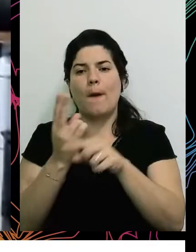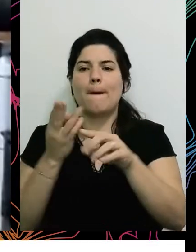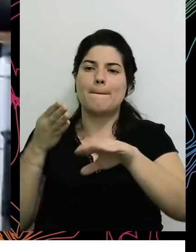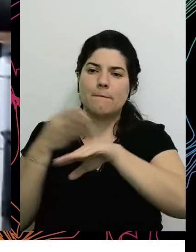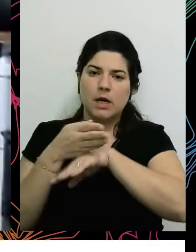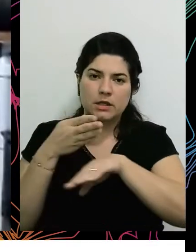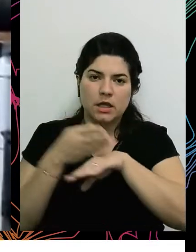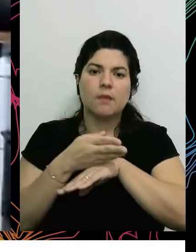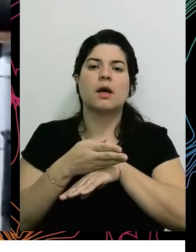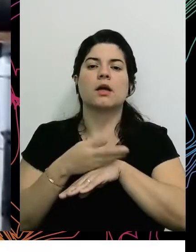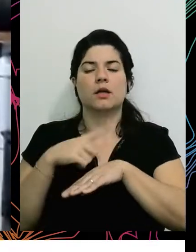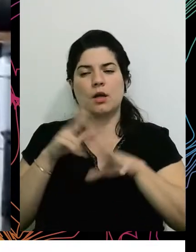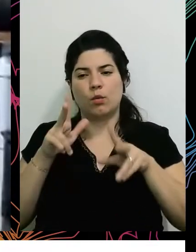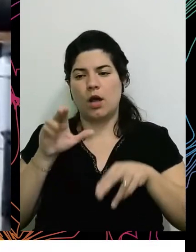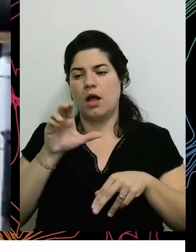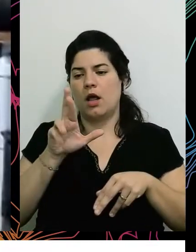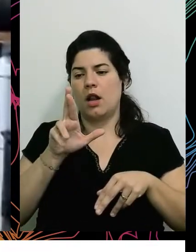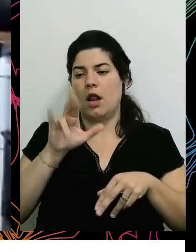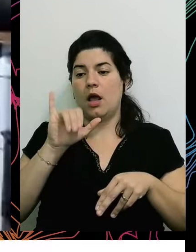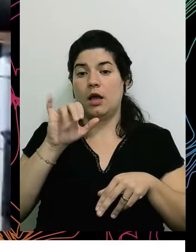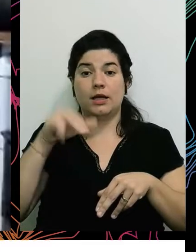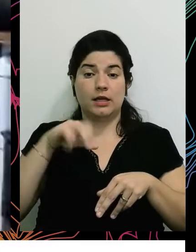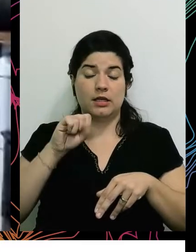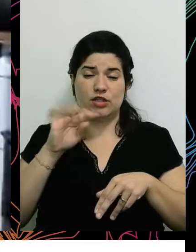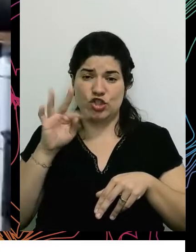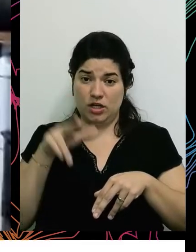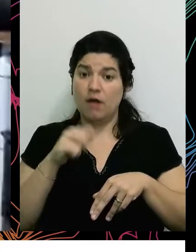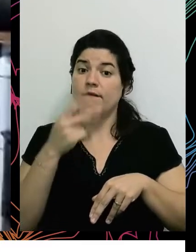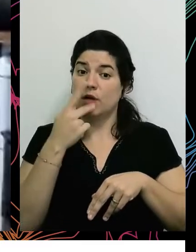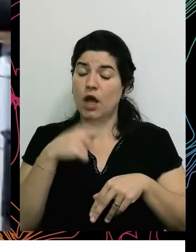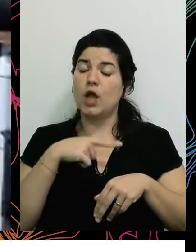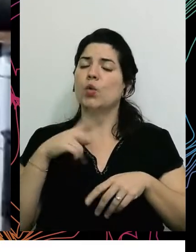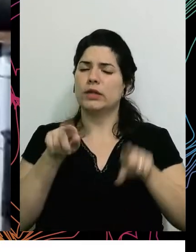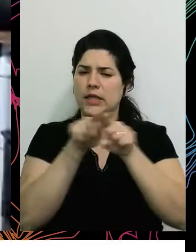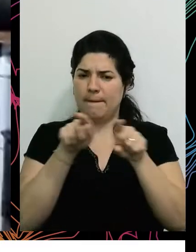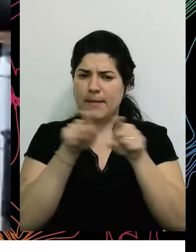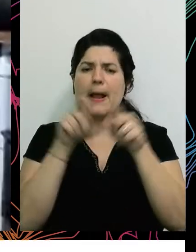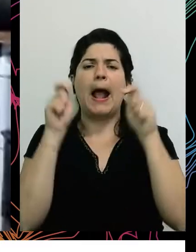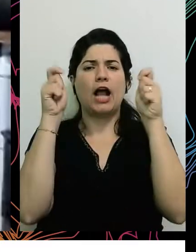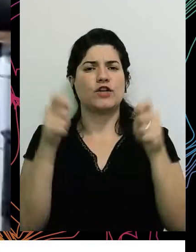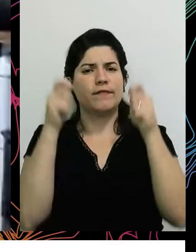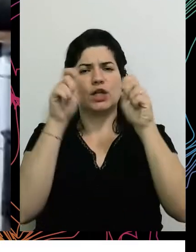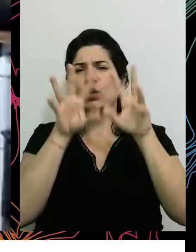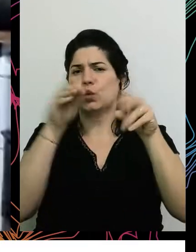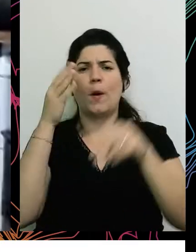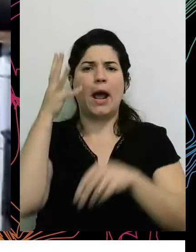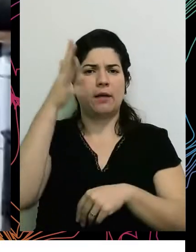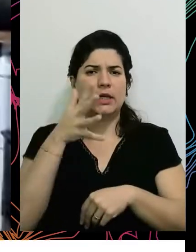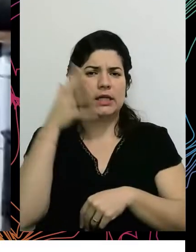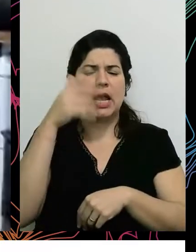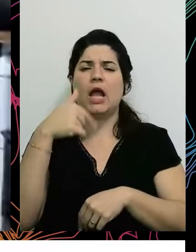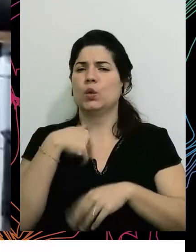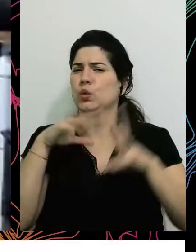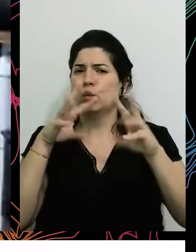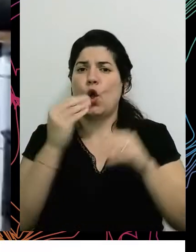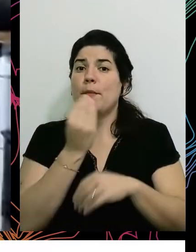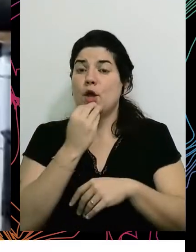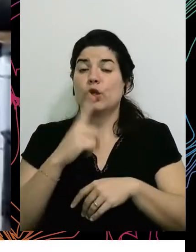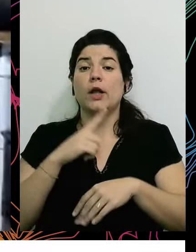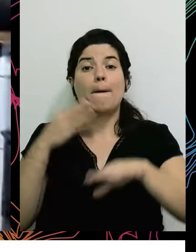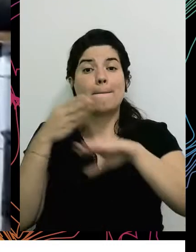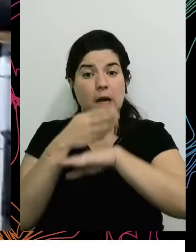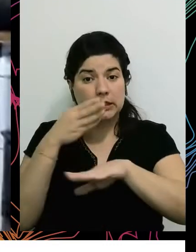Como a Cristina falou, eu também sou ativista, todas as palestras, todas as oportunidades que eu tenho de participar